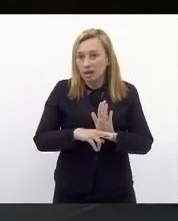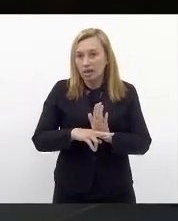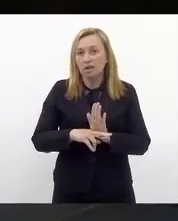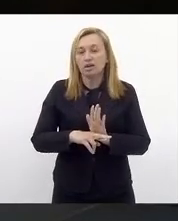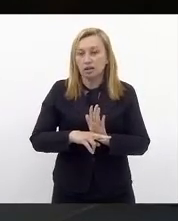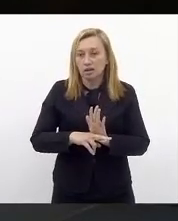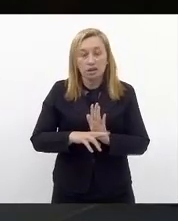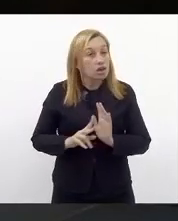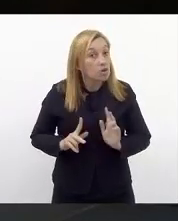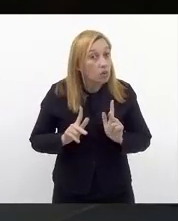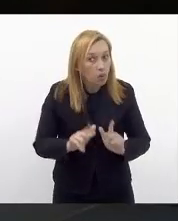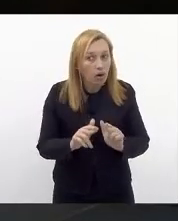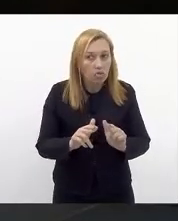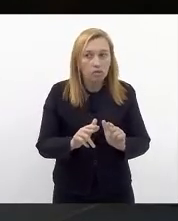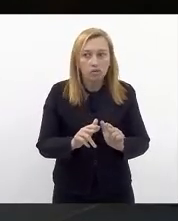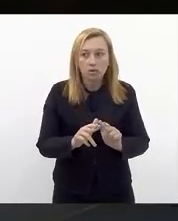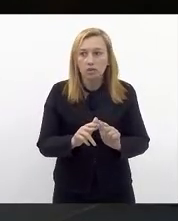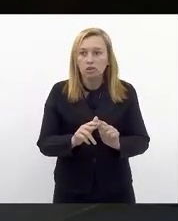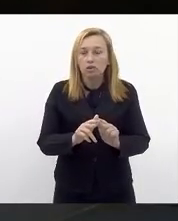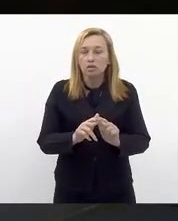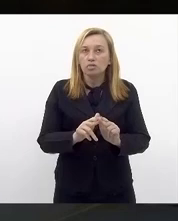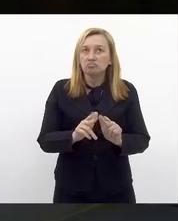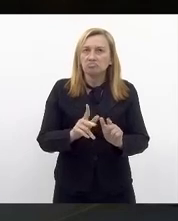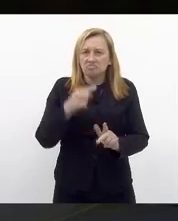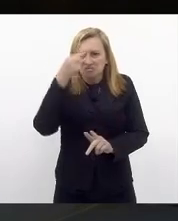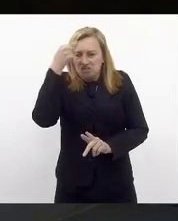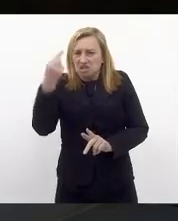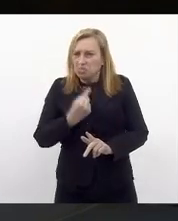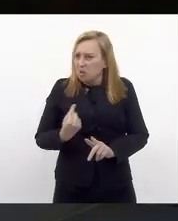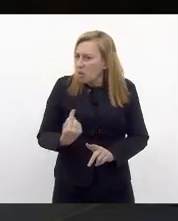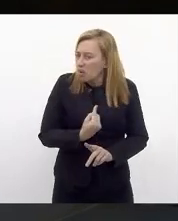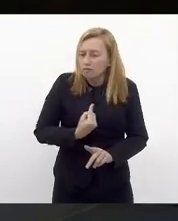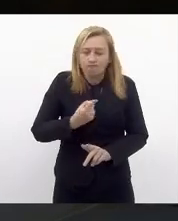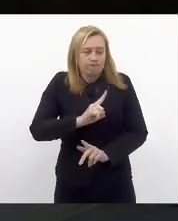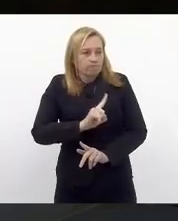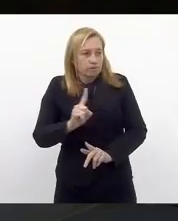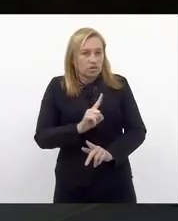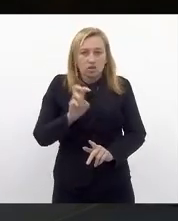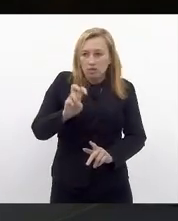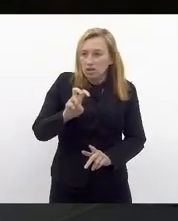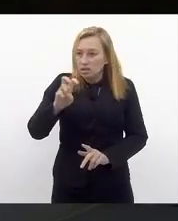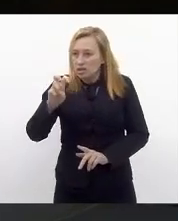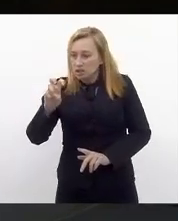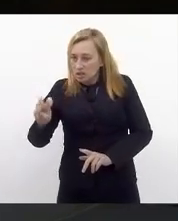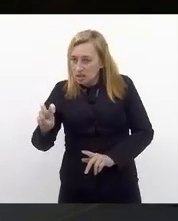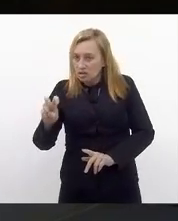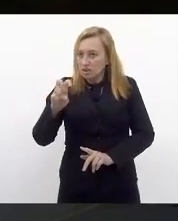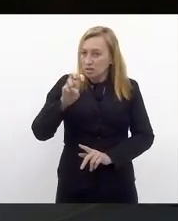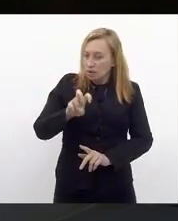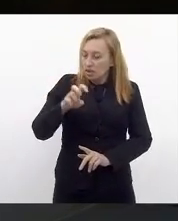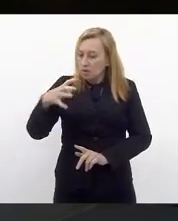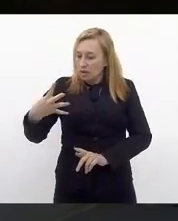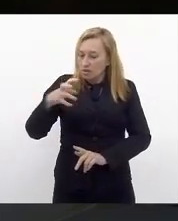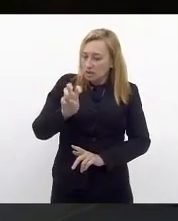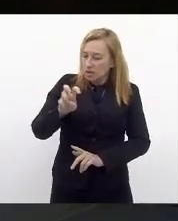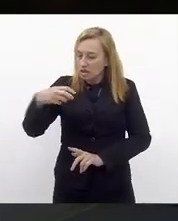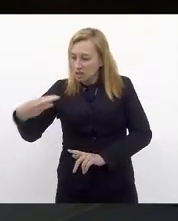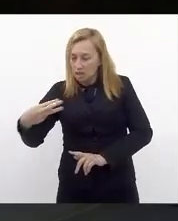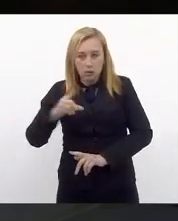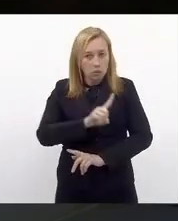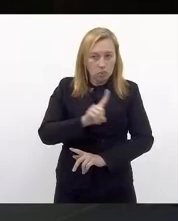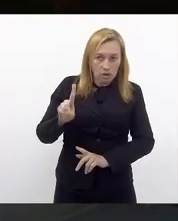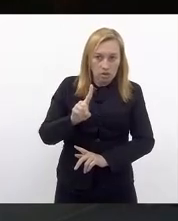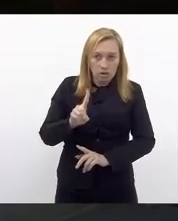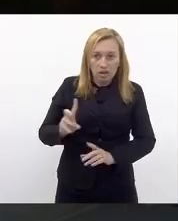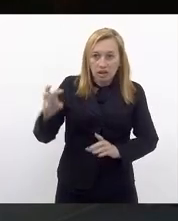exatamente igual a mesma regra não nós não inventamos e vai ser 55 5453 isso